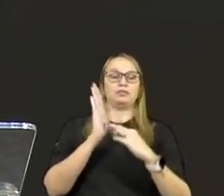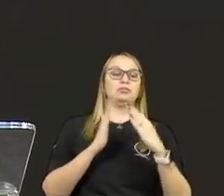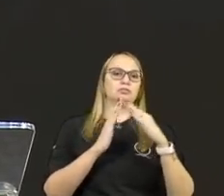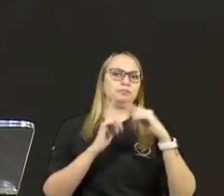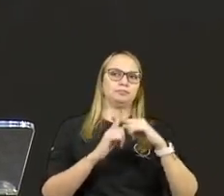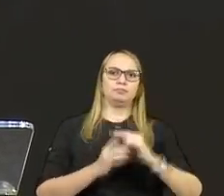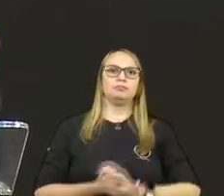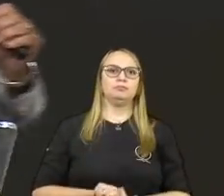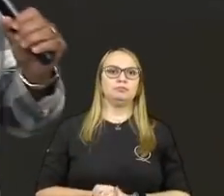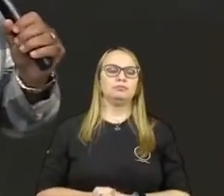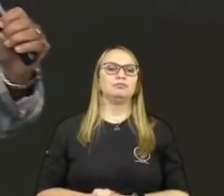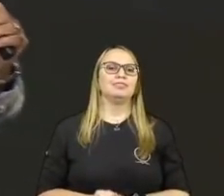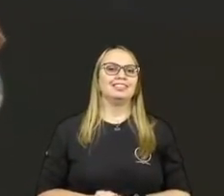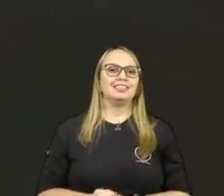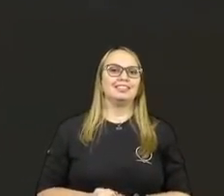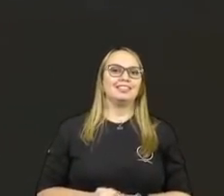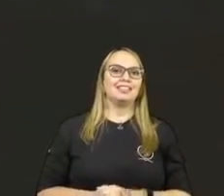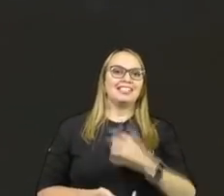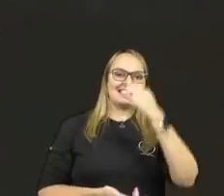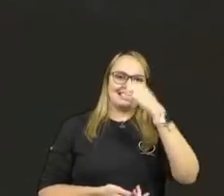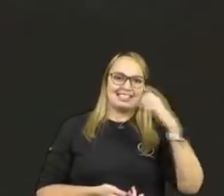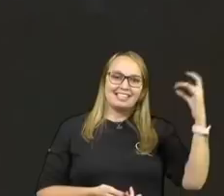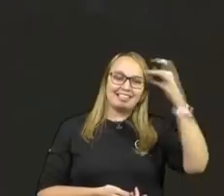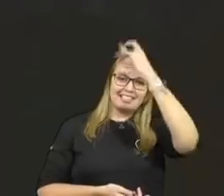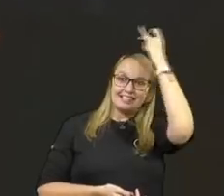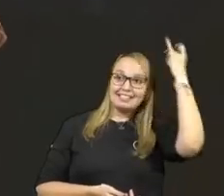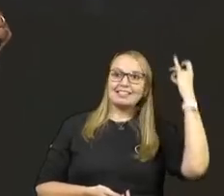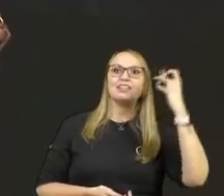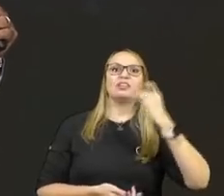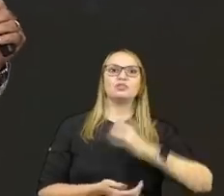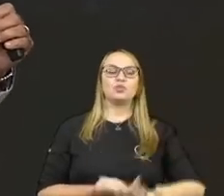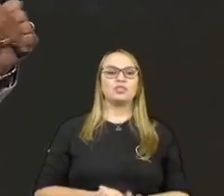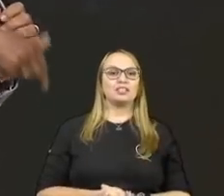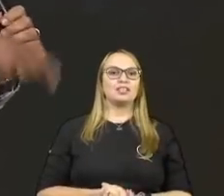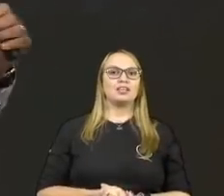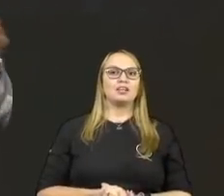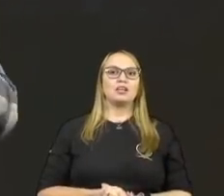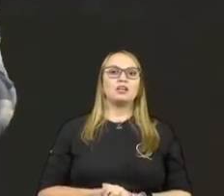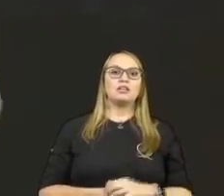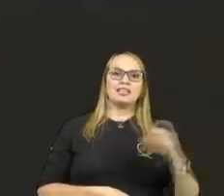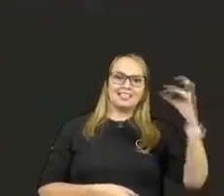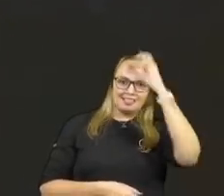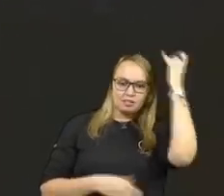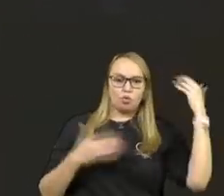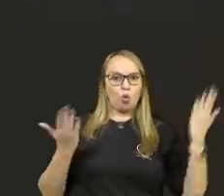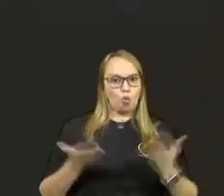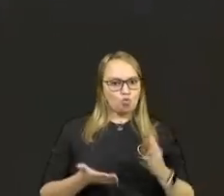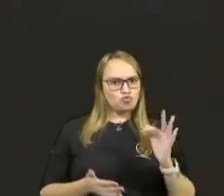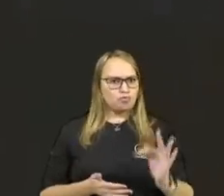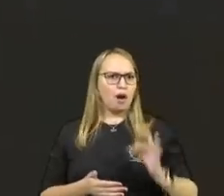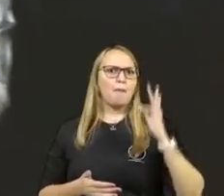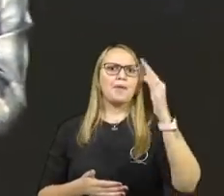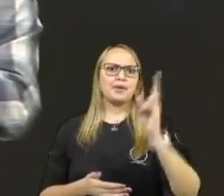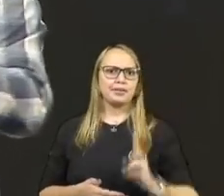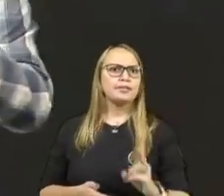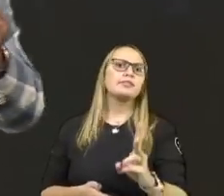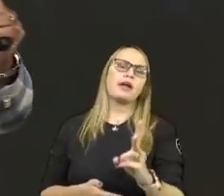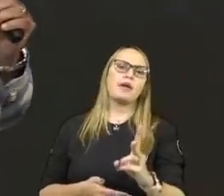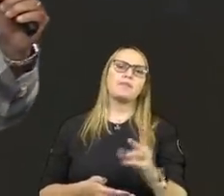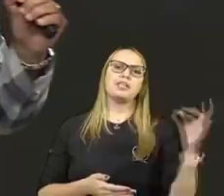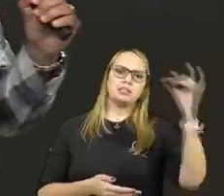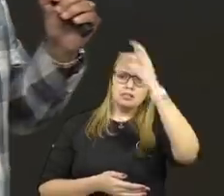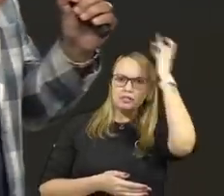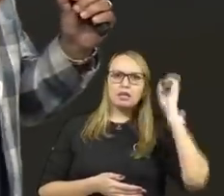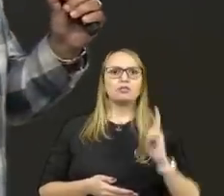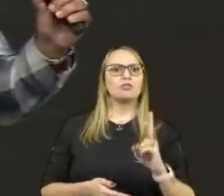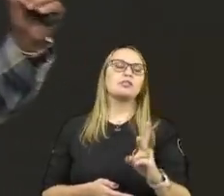Agora, sede santos, olha o emprego do verbo, é ser santo hoje, amanhã, ser santo sempre. Como é